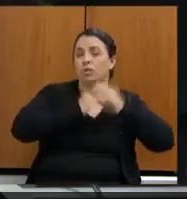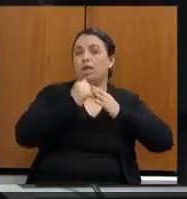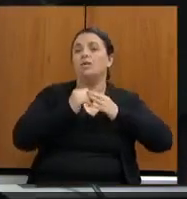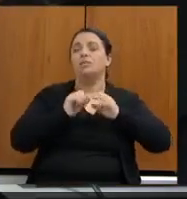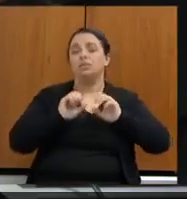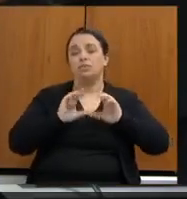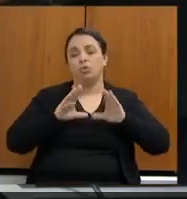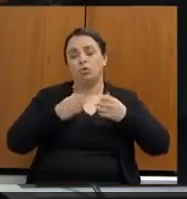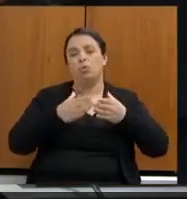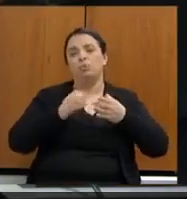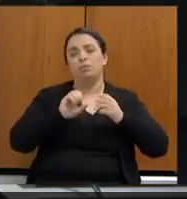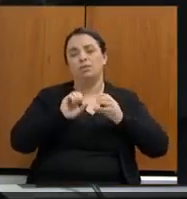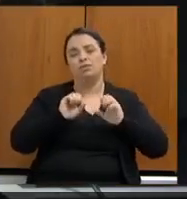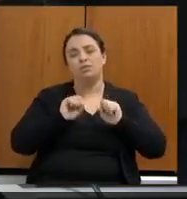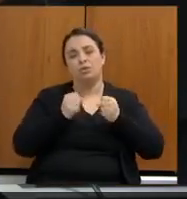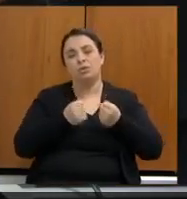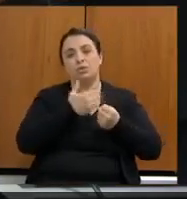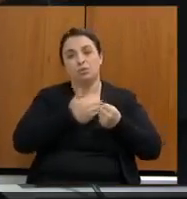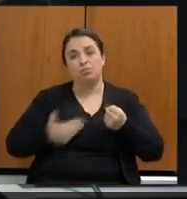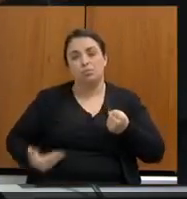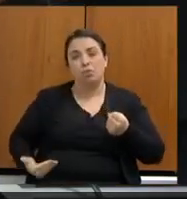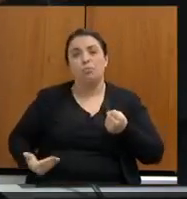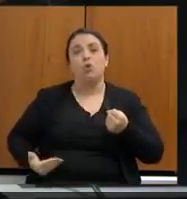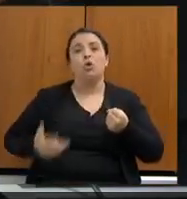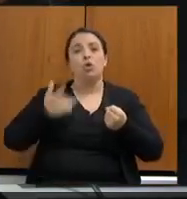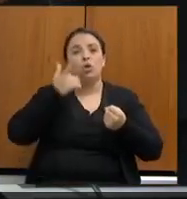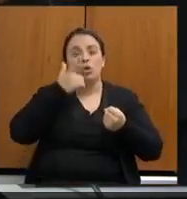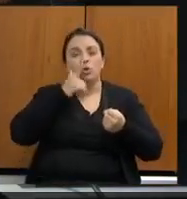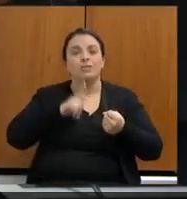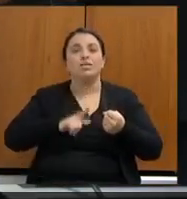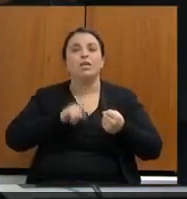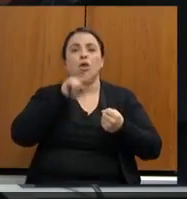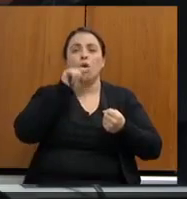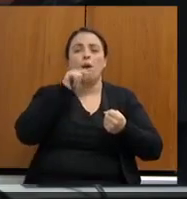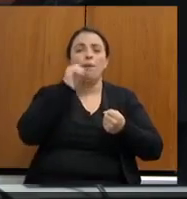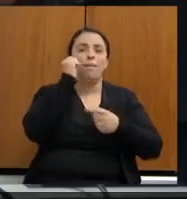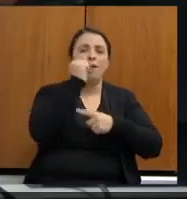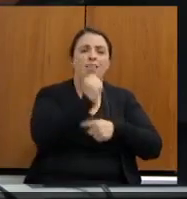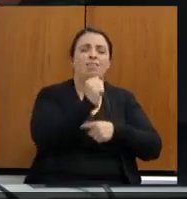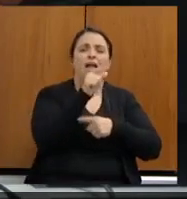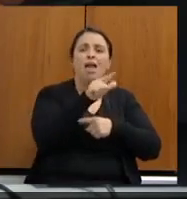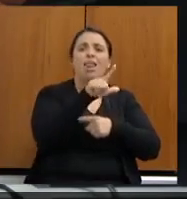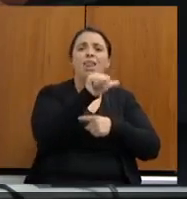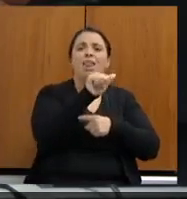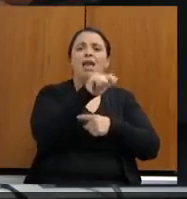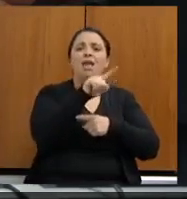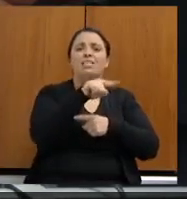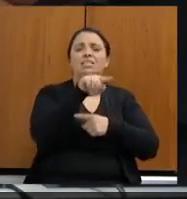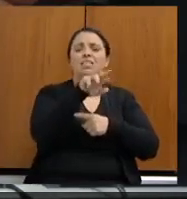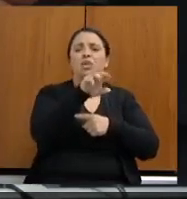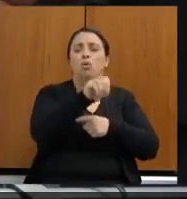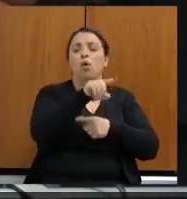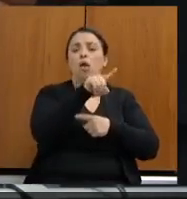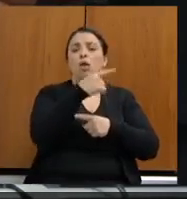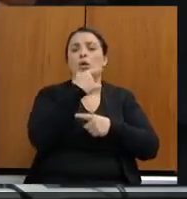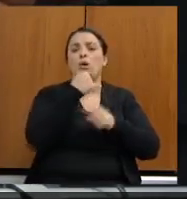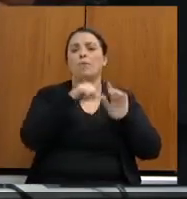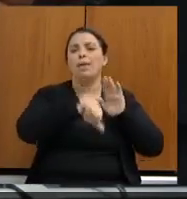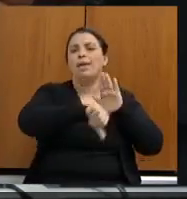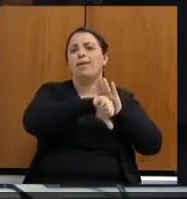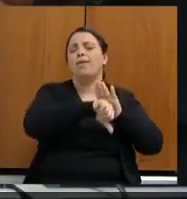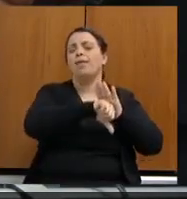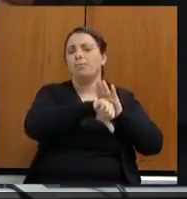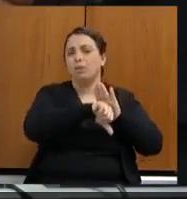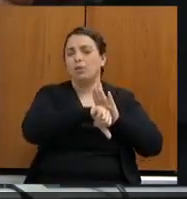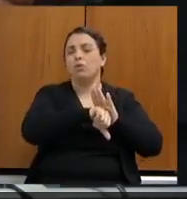na megaoperação que cancelou o CPF do criminoso lasaro Barbosa Porque infelizmente a